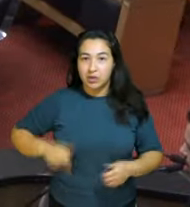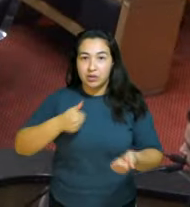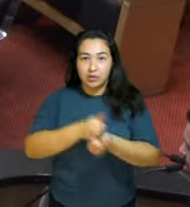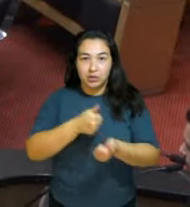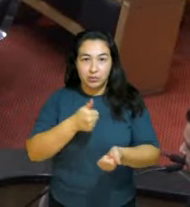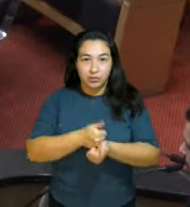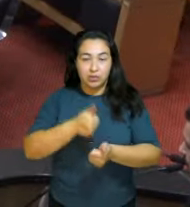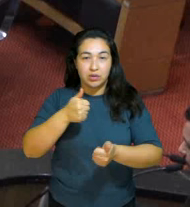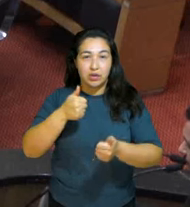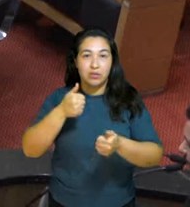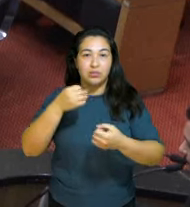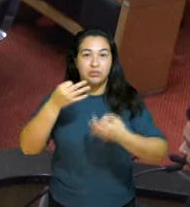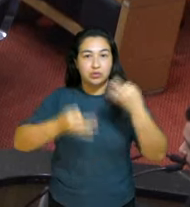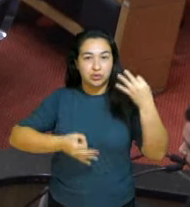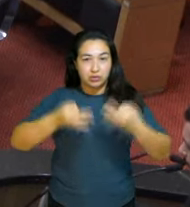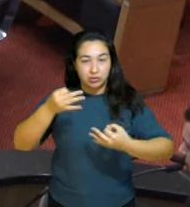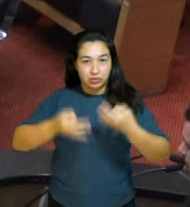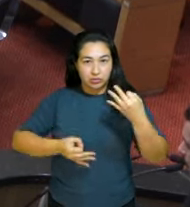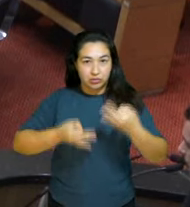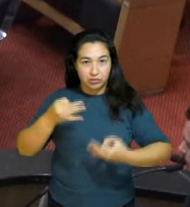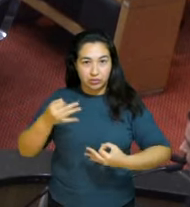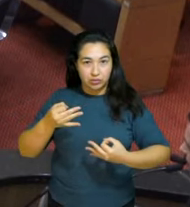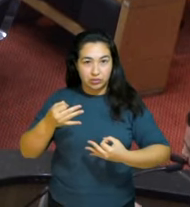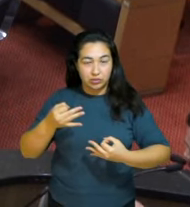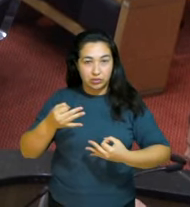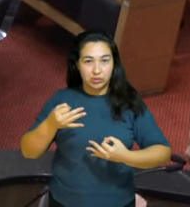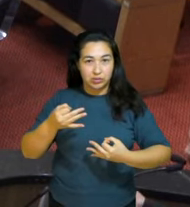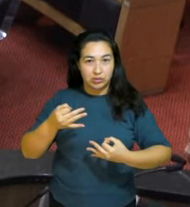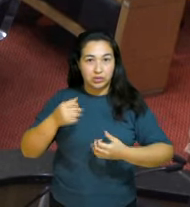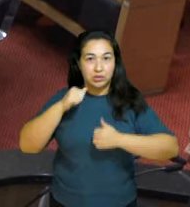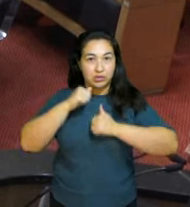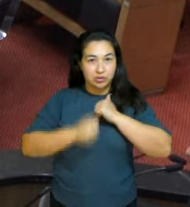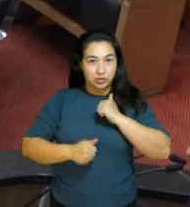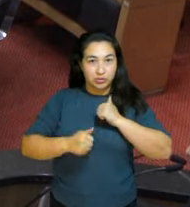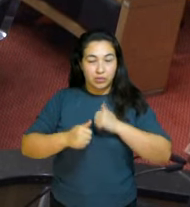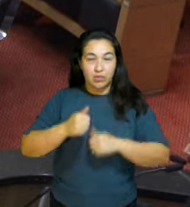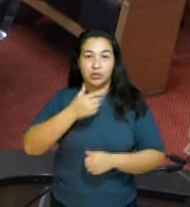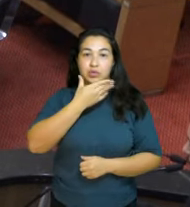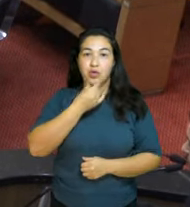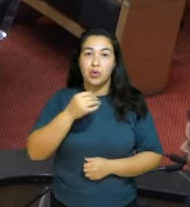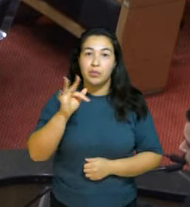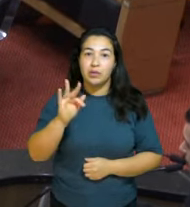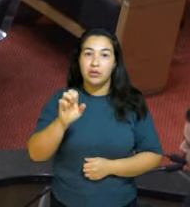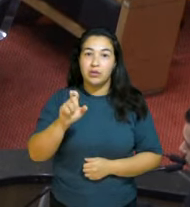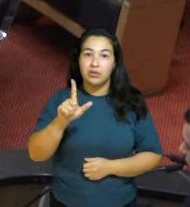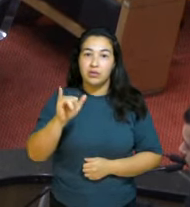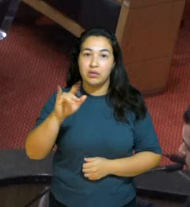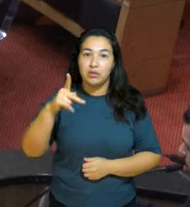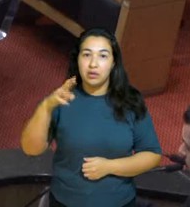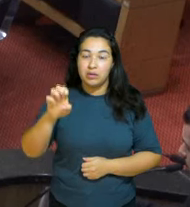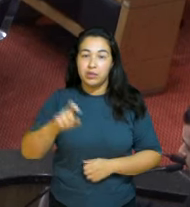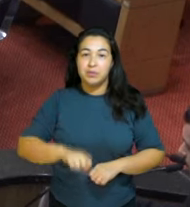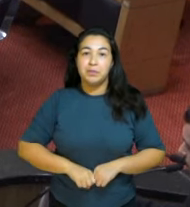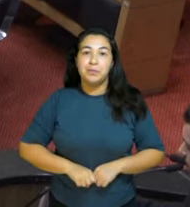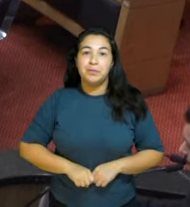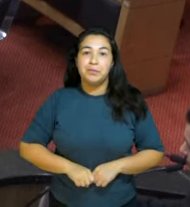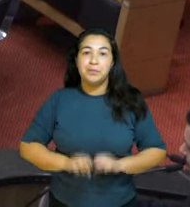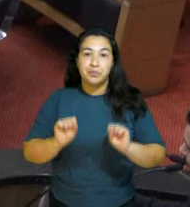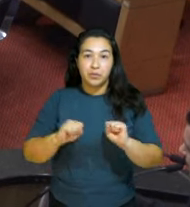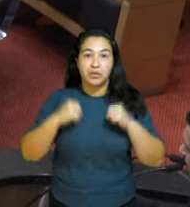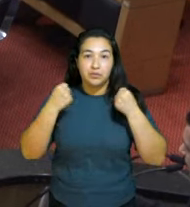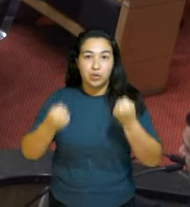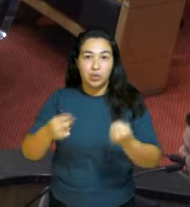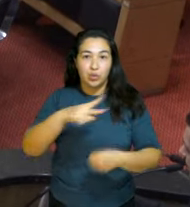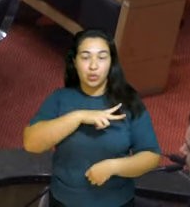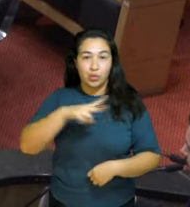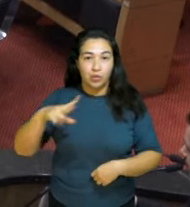de Justiça Desportiva, Felipe Branco Bogdan. o senhor defensor público, Tauzer